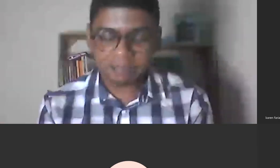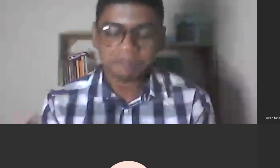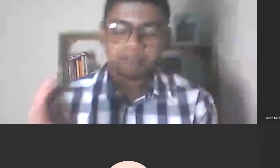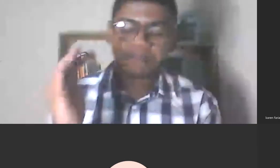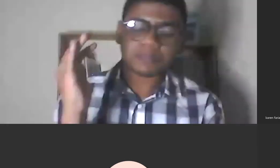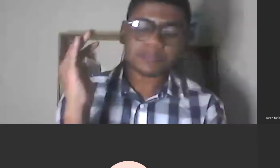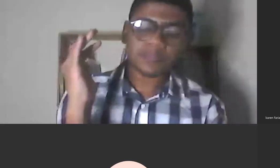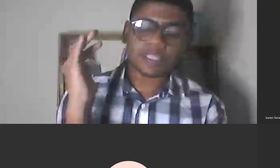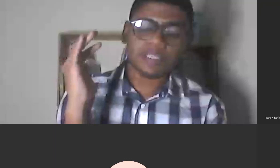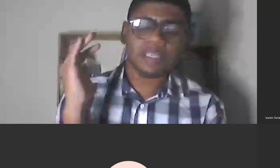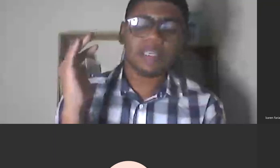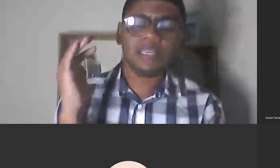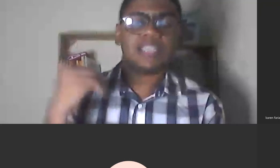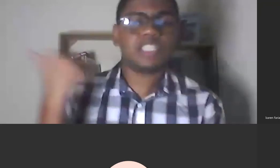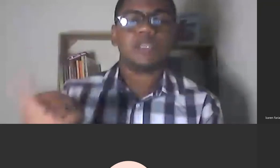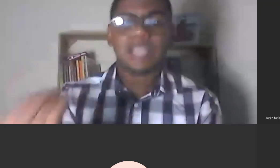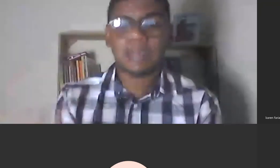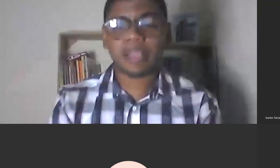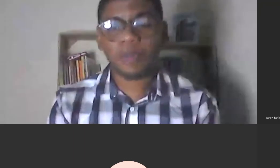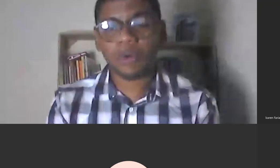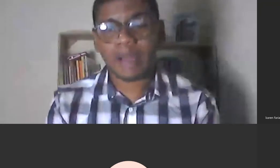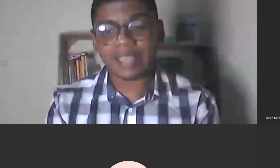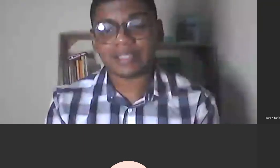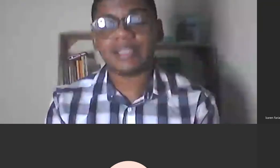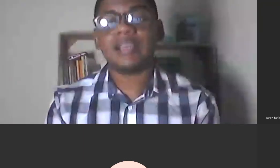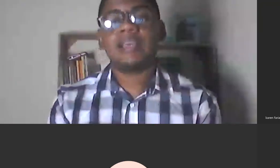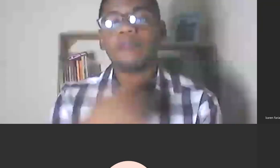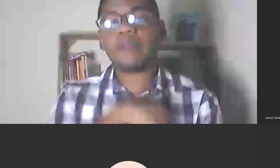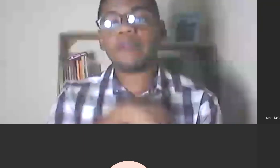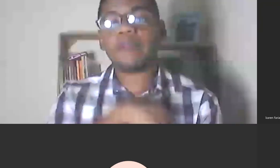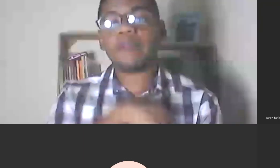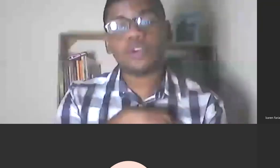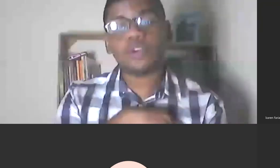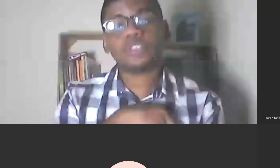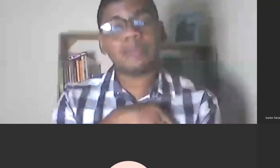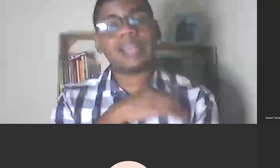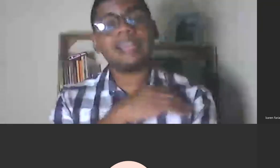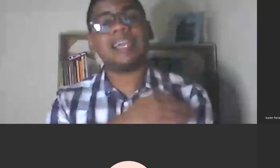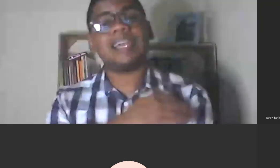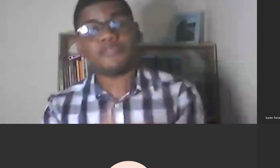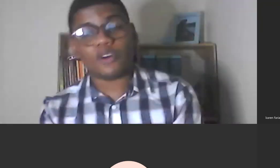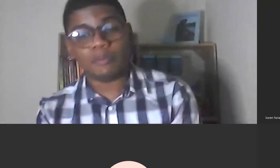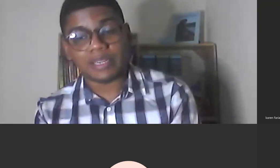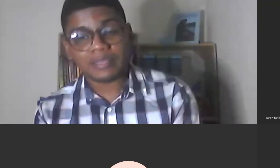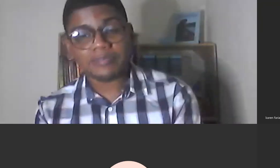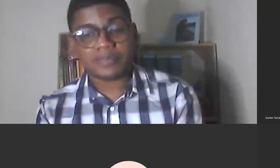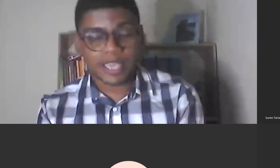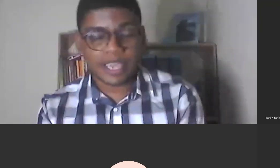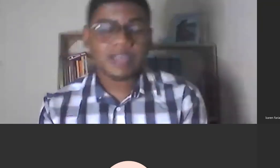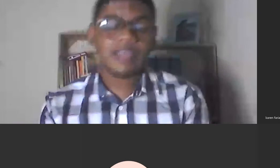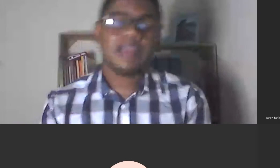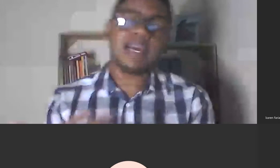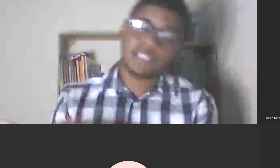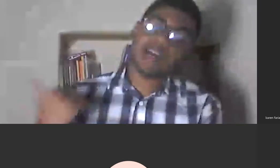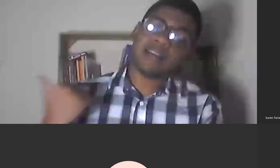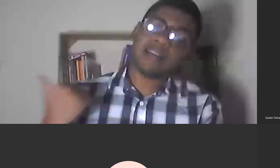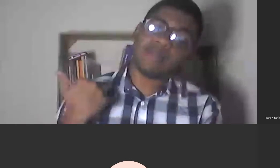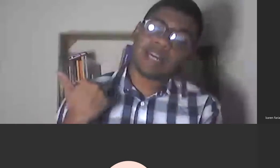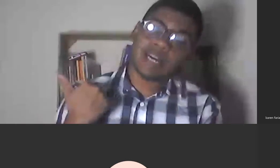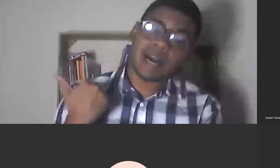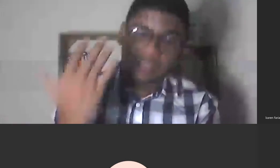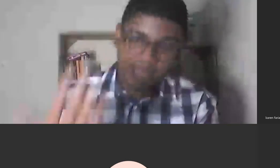até aqui, e a gente poder caminhar um pouco mais. Eu, particularmente, gosto muito de trabalhar dessa forma, ok? A